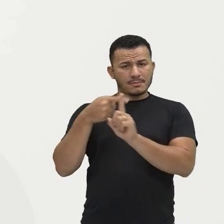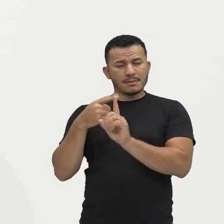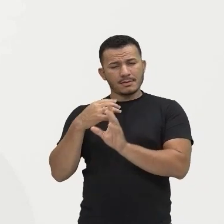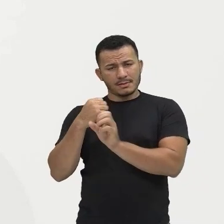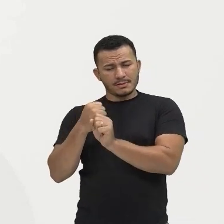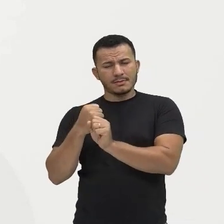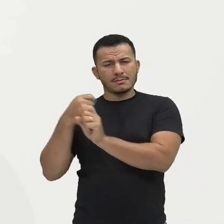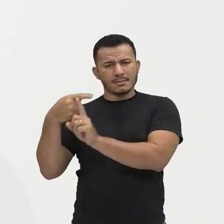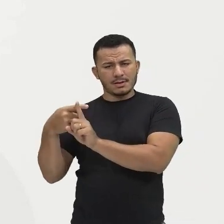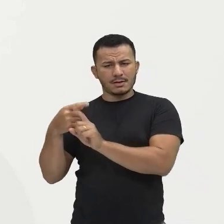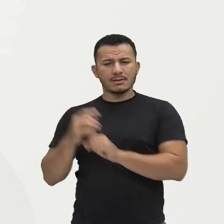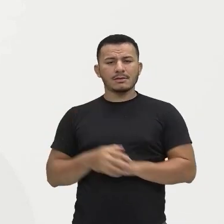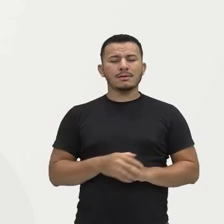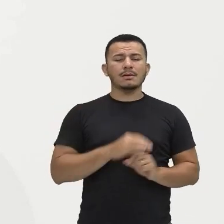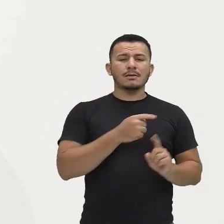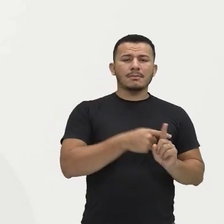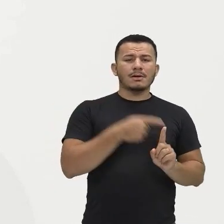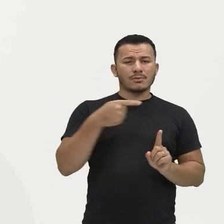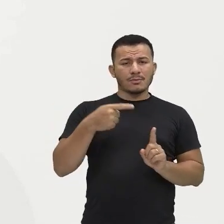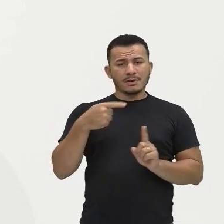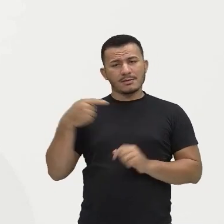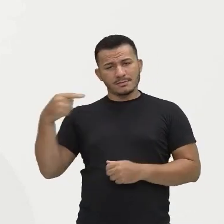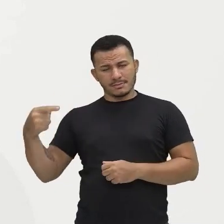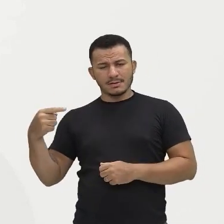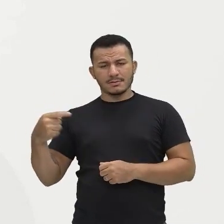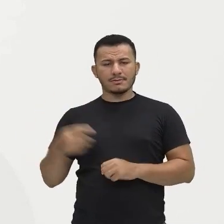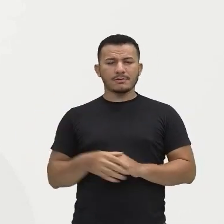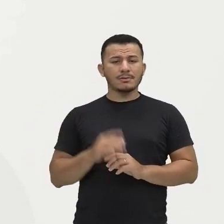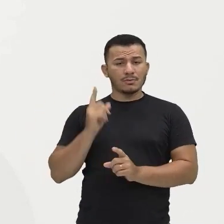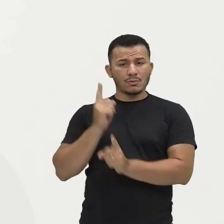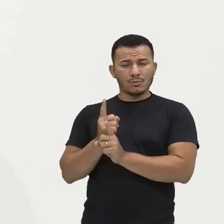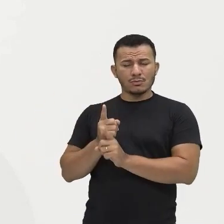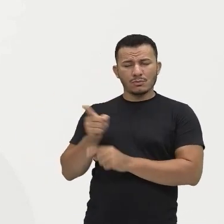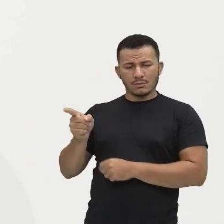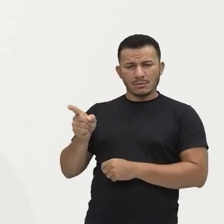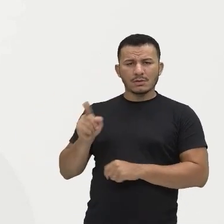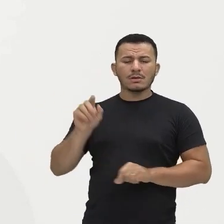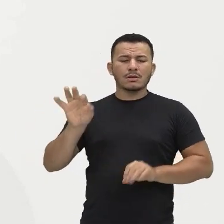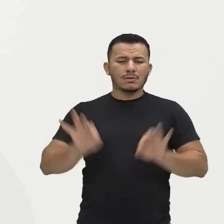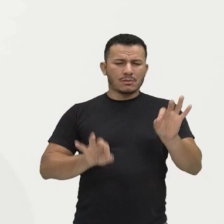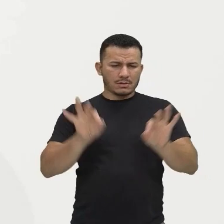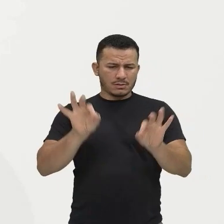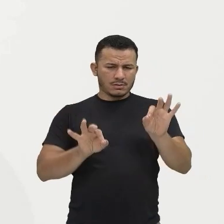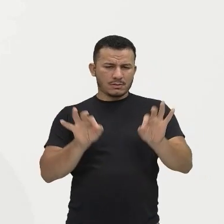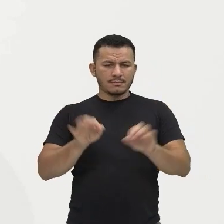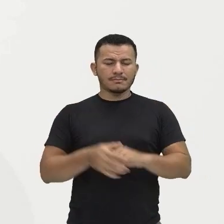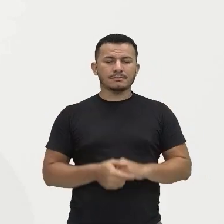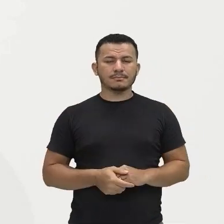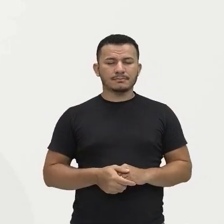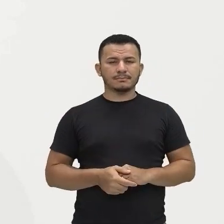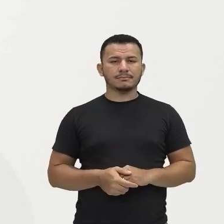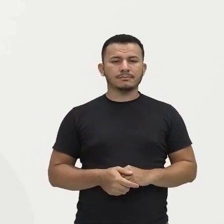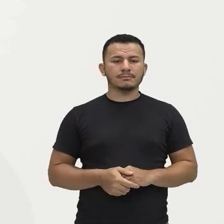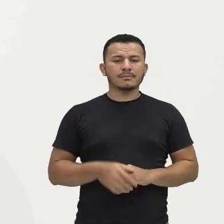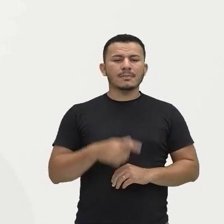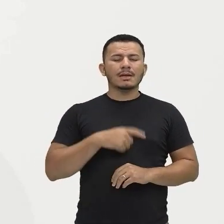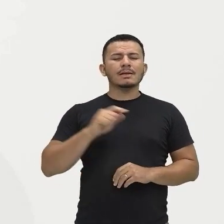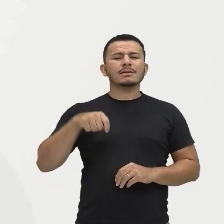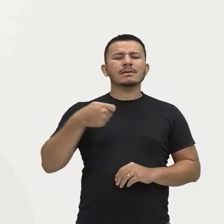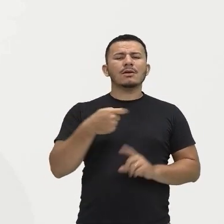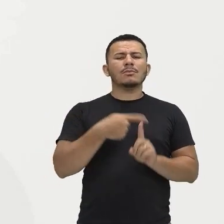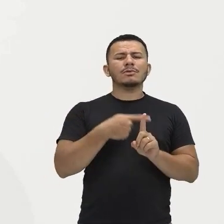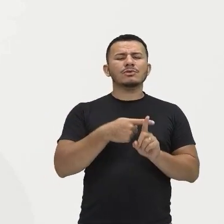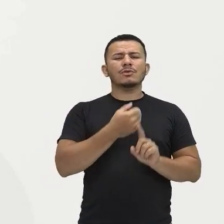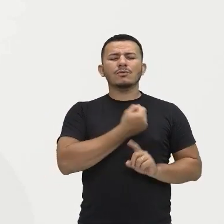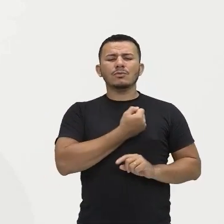mais e mais com menos vai dar menos. Olha o que nós obtivemos. Agora, só é organizar, ó, você vai fazer... Quem tem sinal